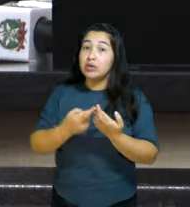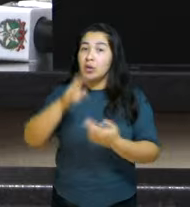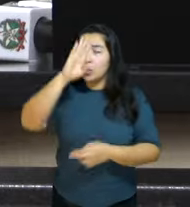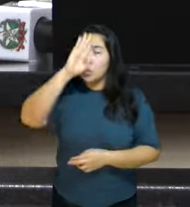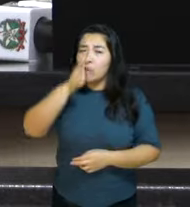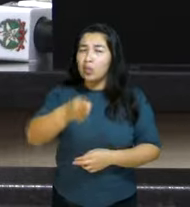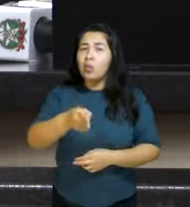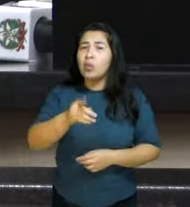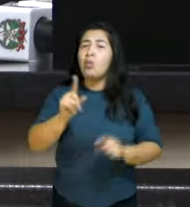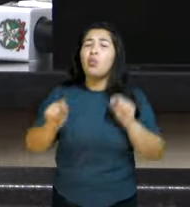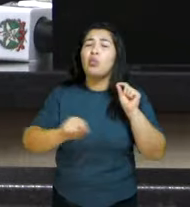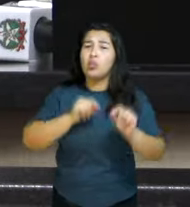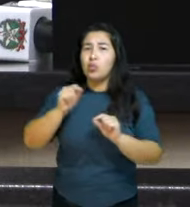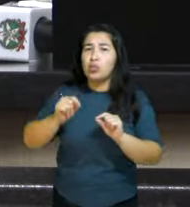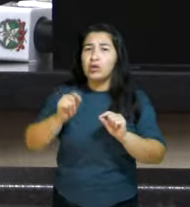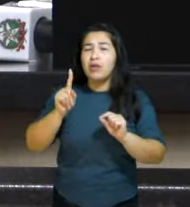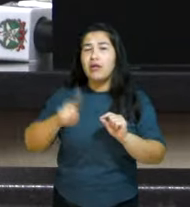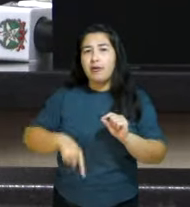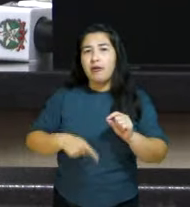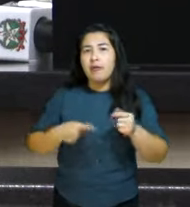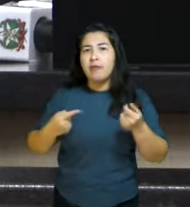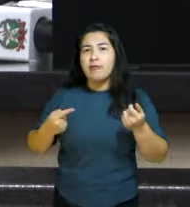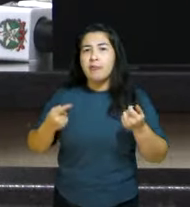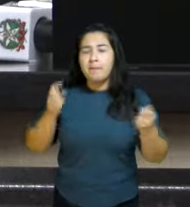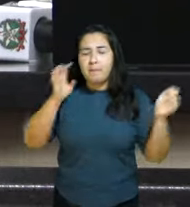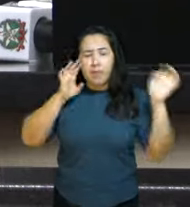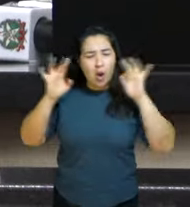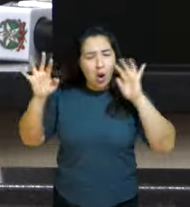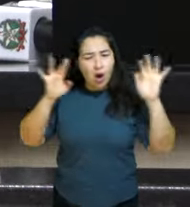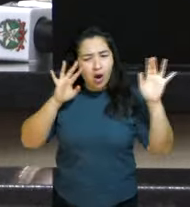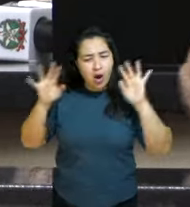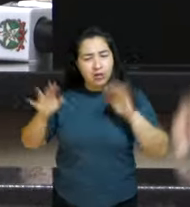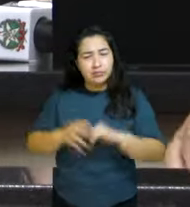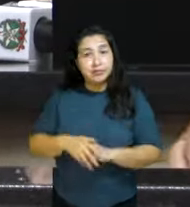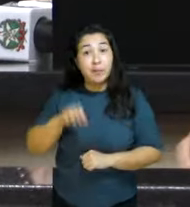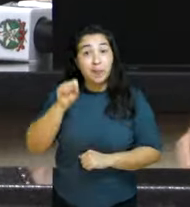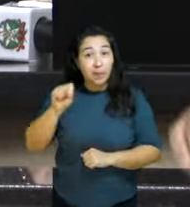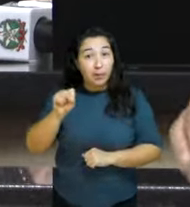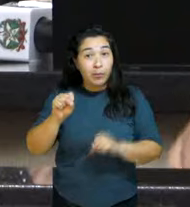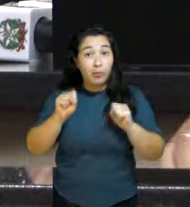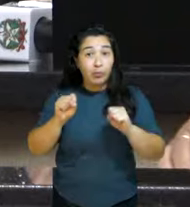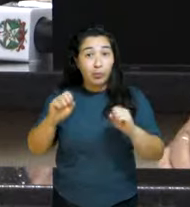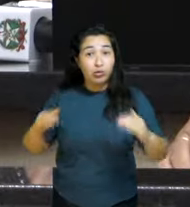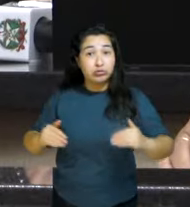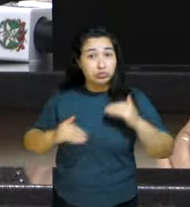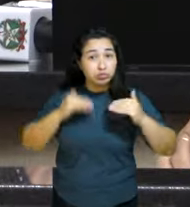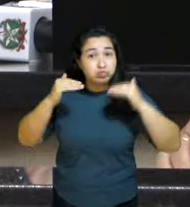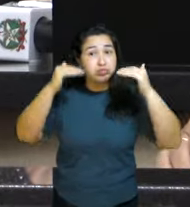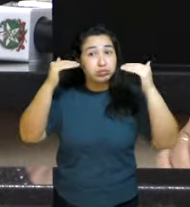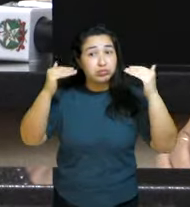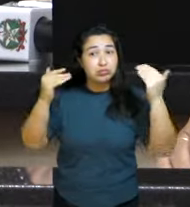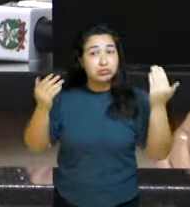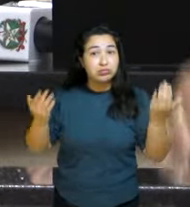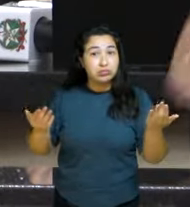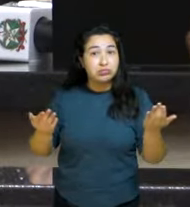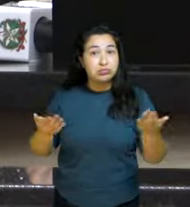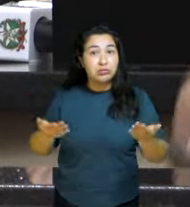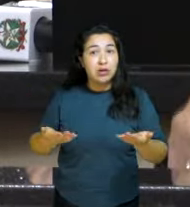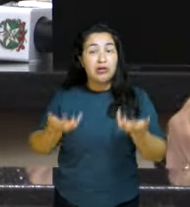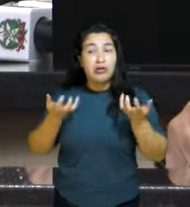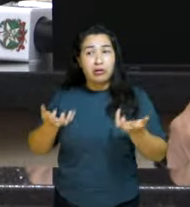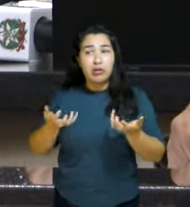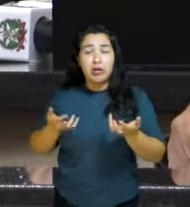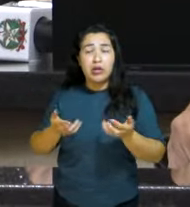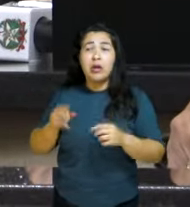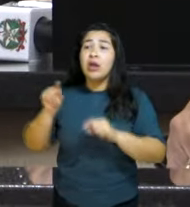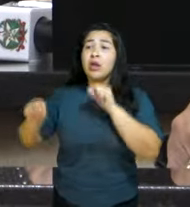essa, ponderarmos, nós podemos até evoluir, se for o caso, na busca de